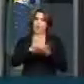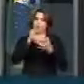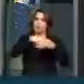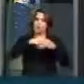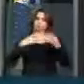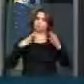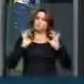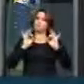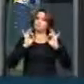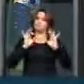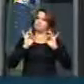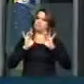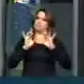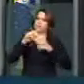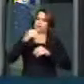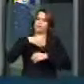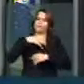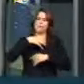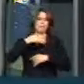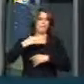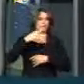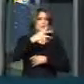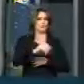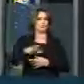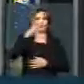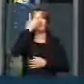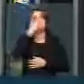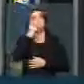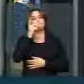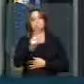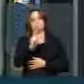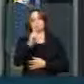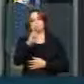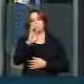Bahia. Na acepção da palavra